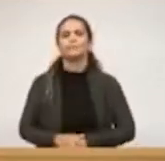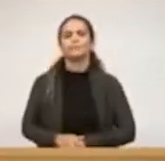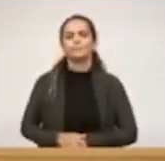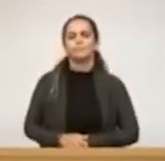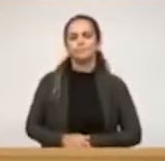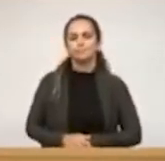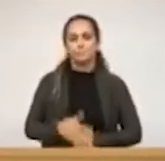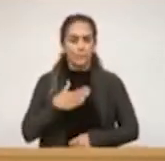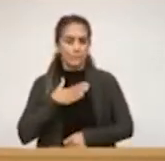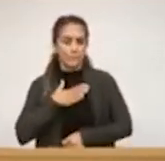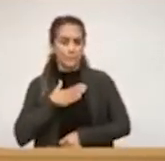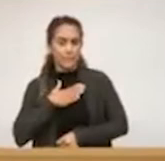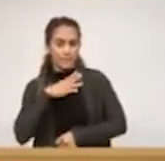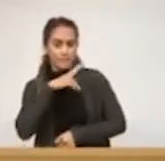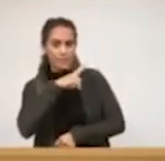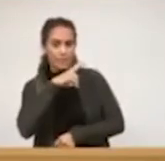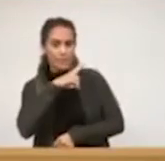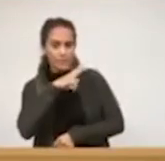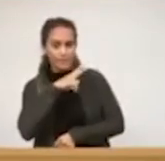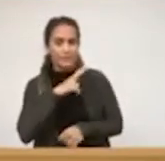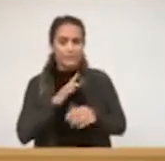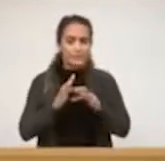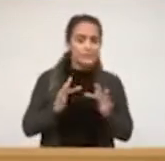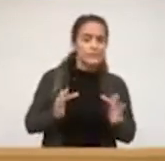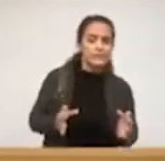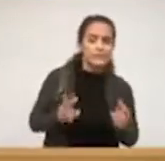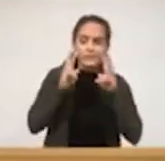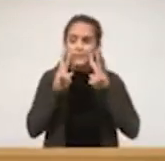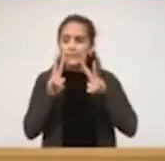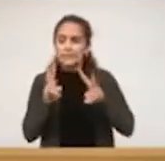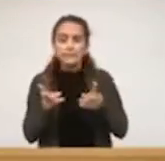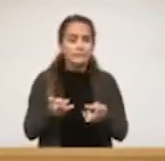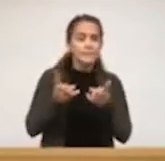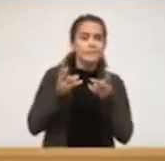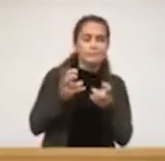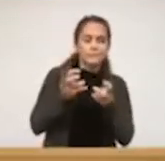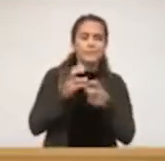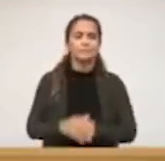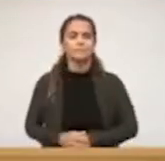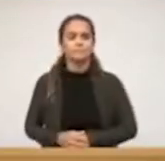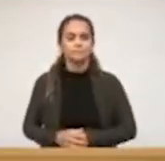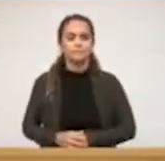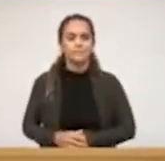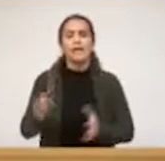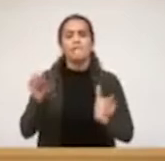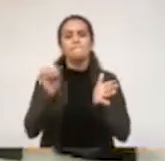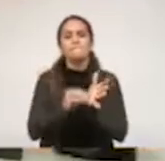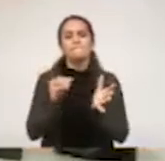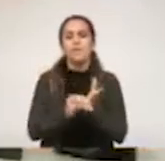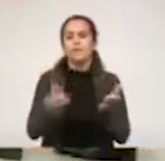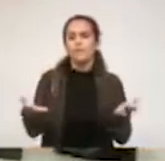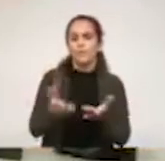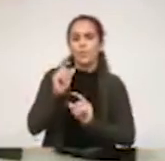mim na minha simplicidade de ver a deputado Chiquinho acho que a grande pauta do